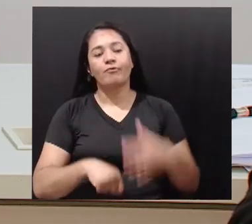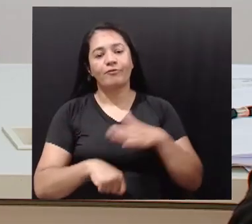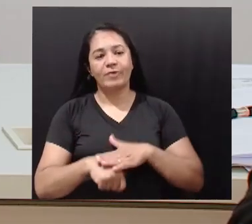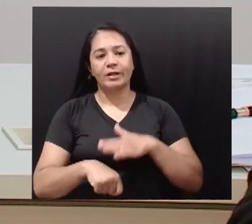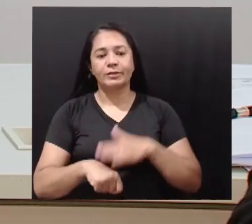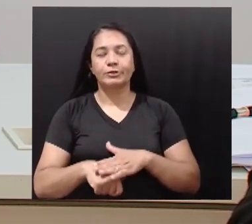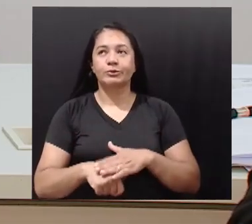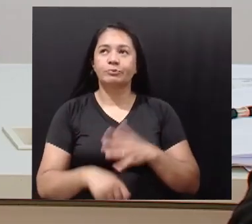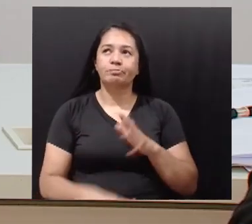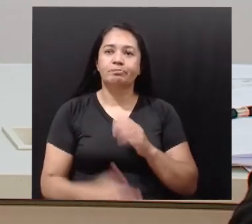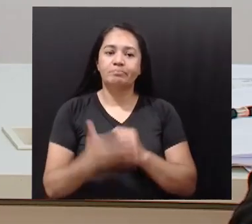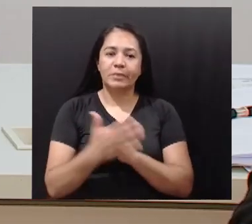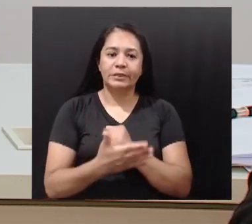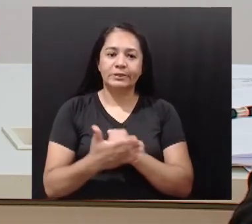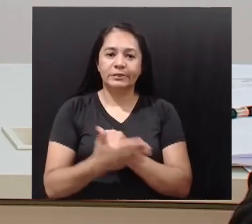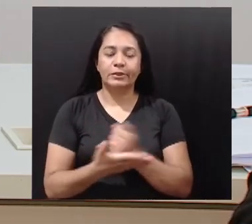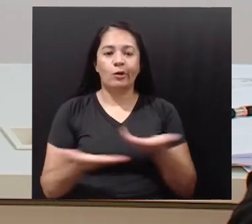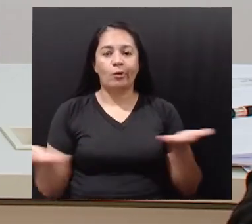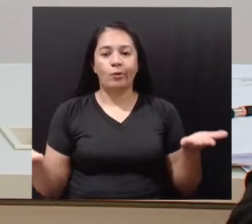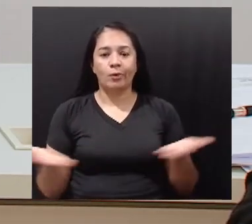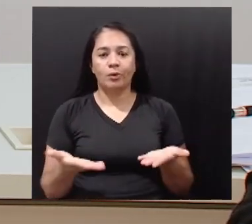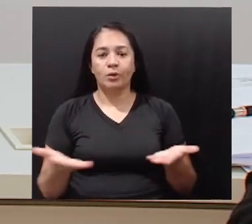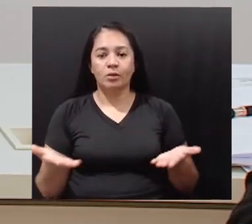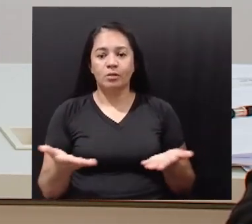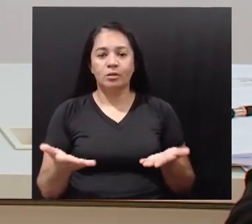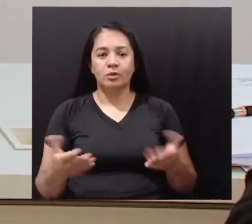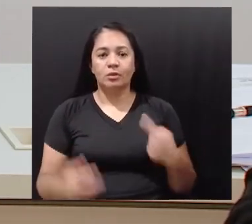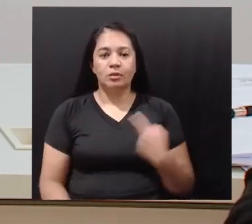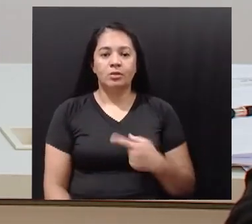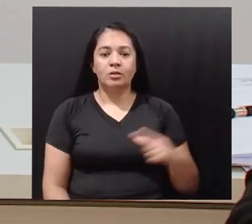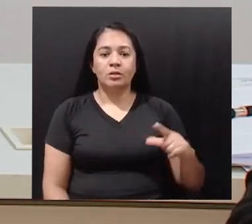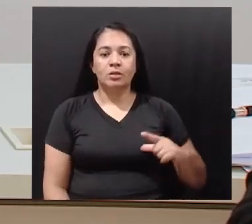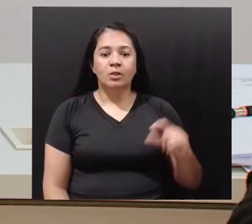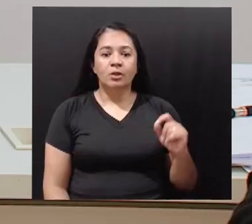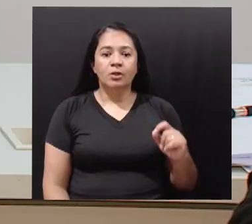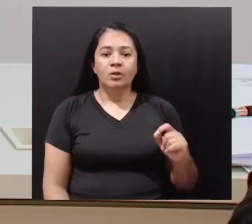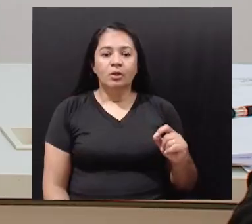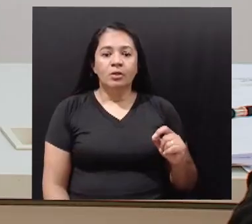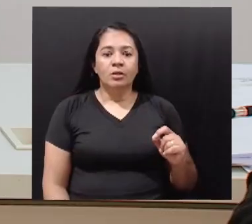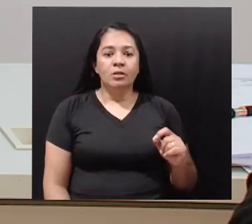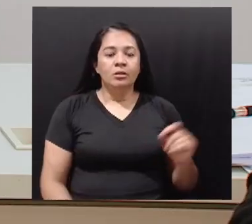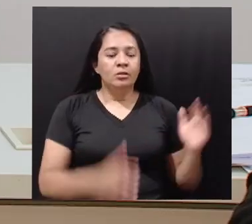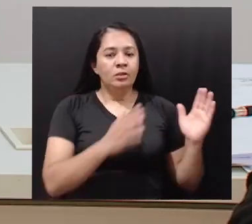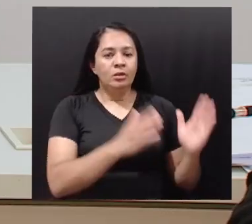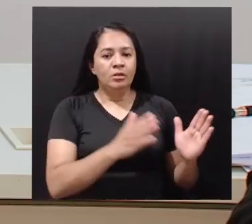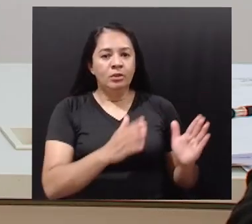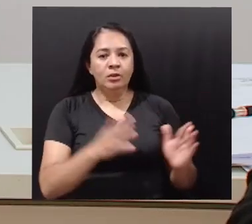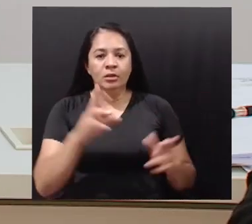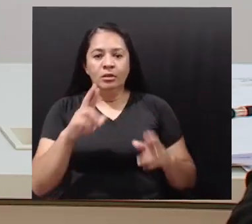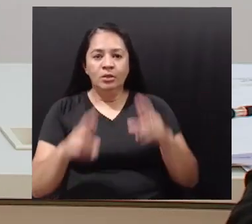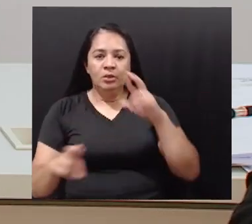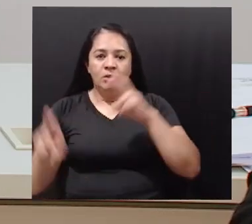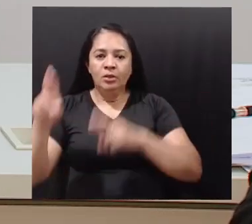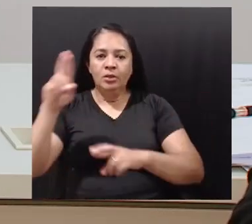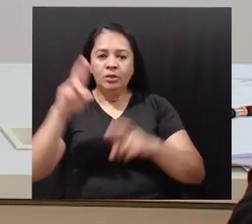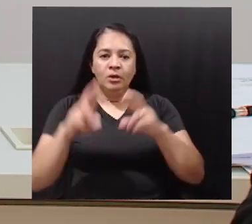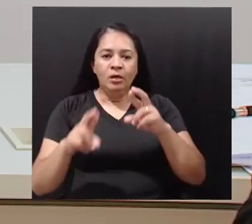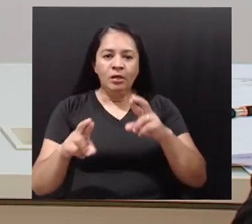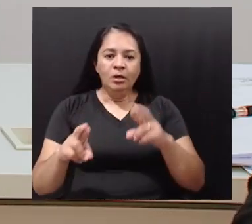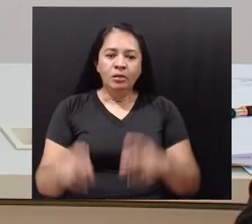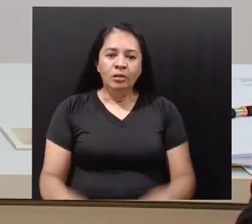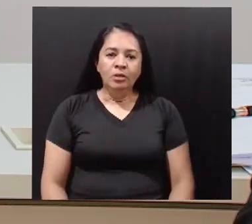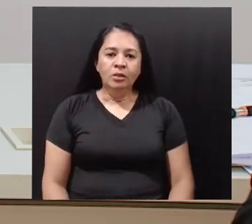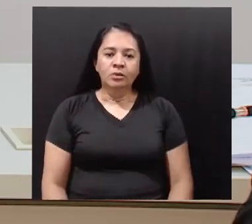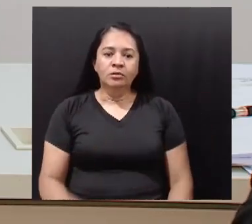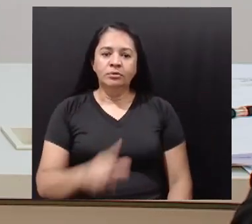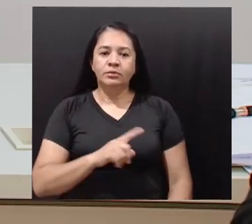Hoje, a gente tem um processo de mapeamento a gente tem uma empresa contratada